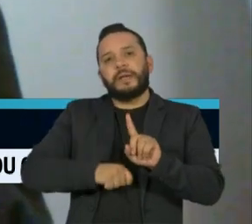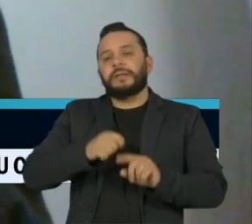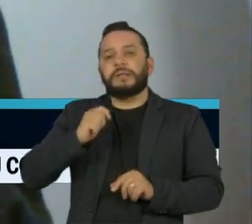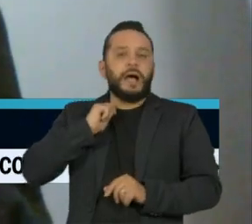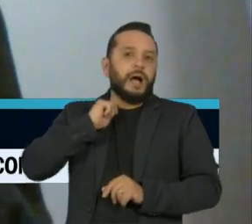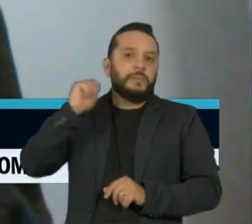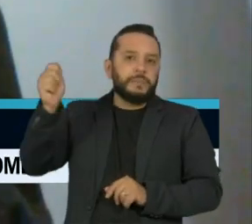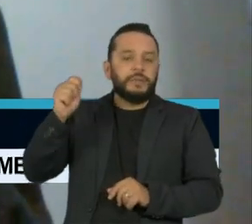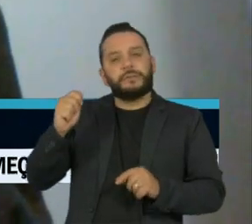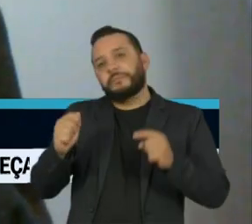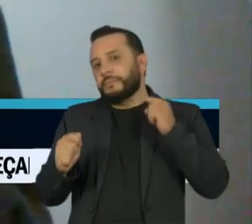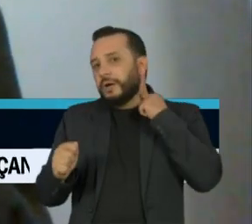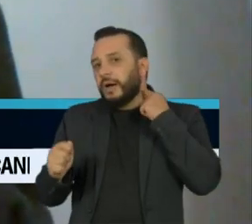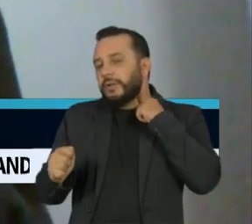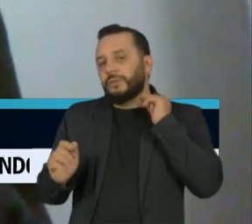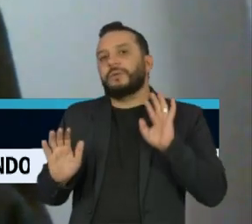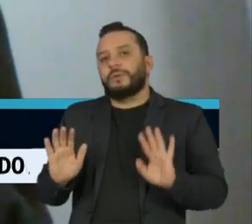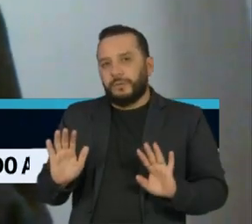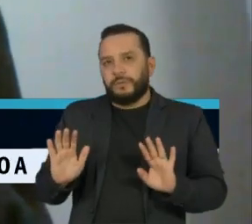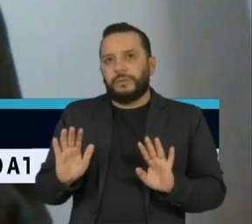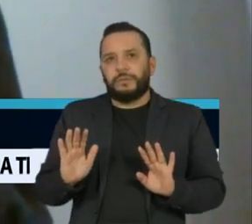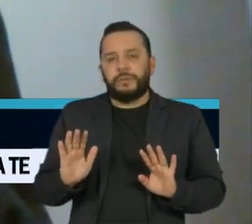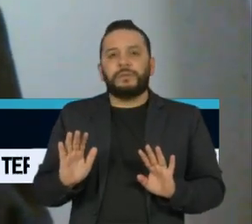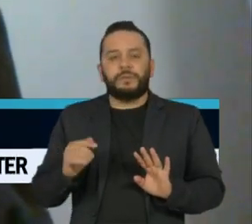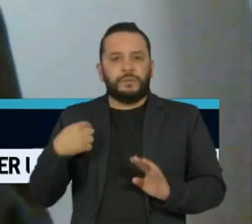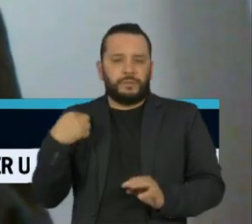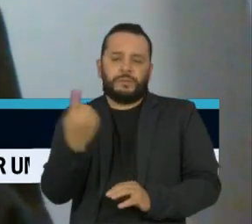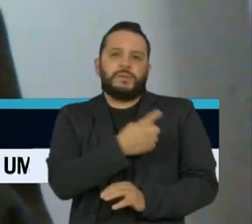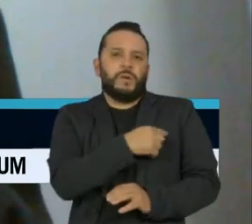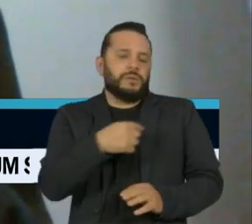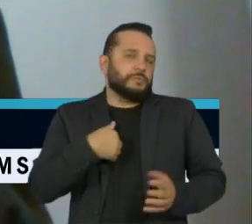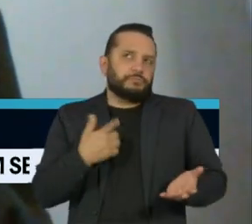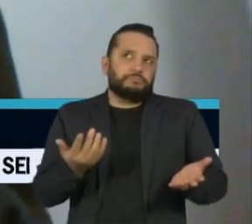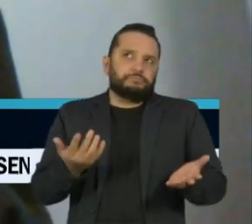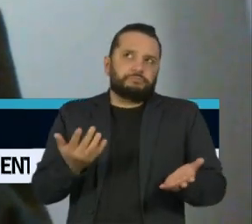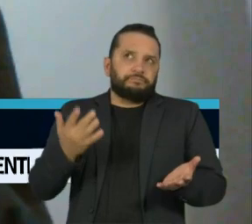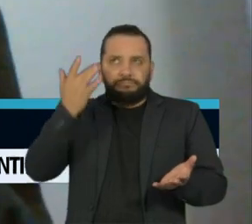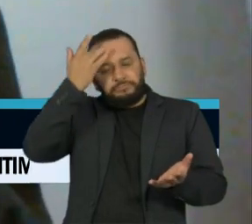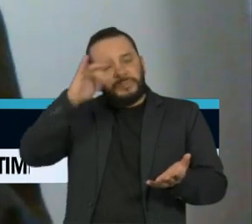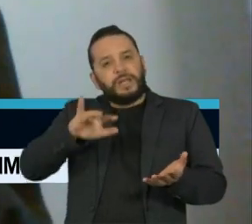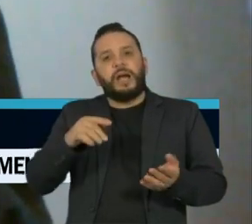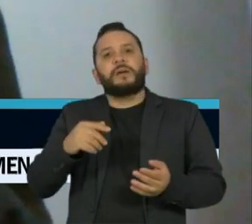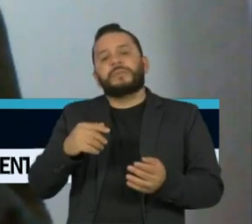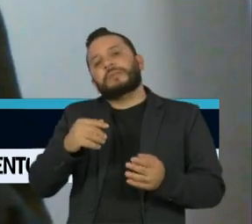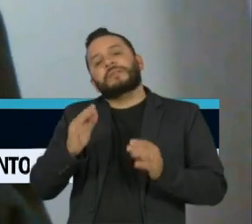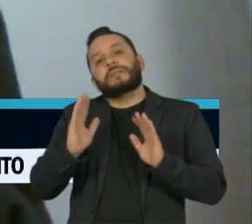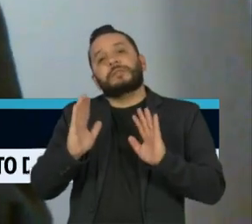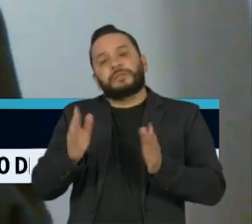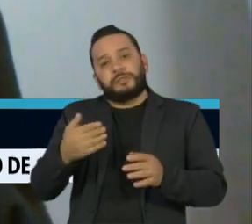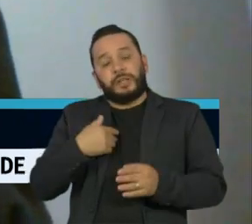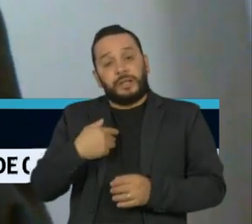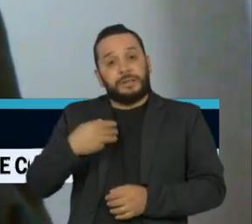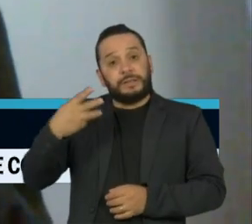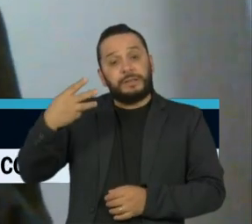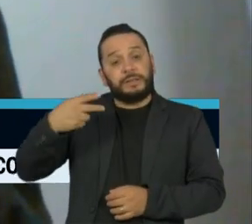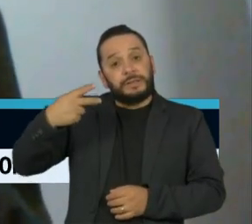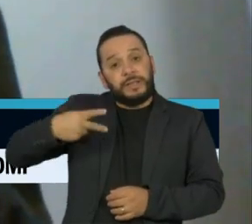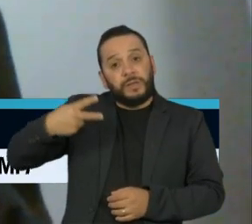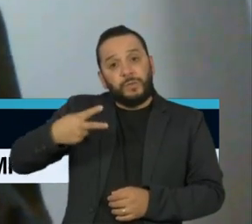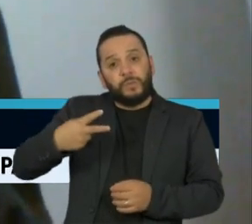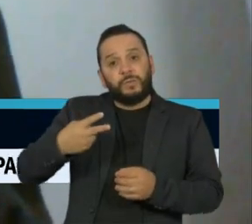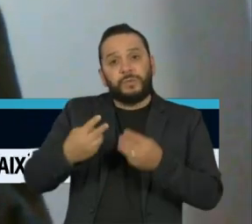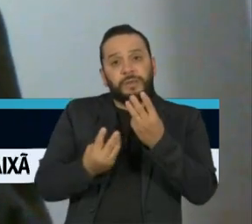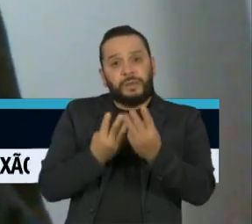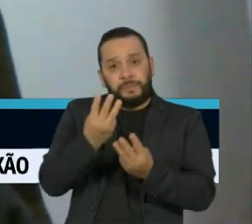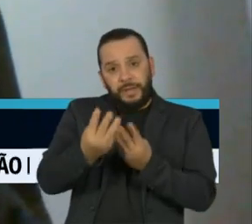com isso, a gente não conhece explicitamente o número do PIB do segundo trimestre, mas tem convicção que ele vai